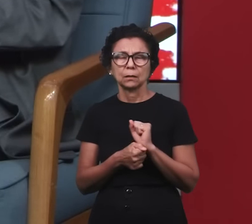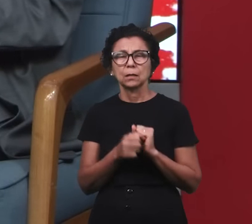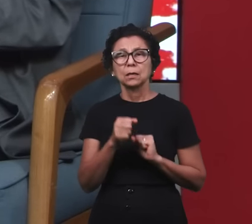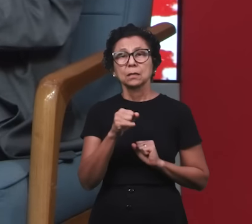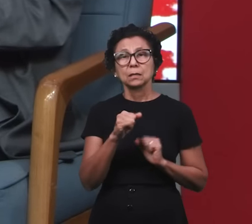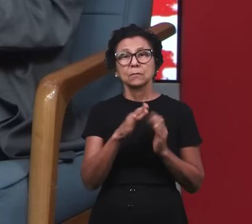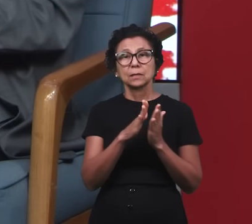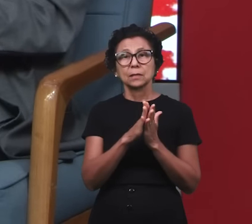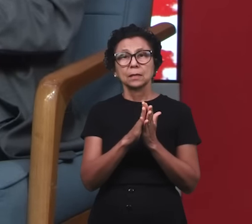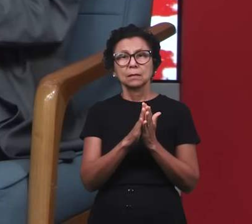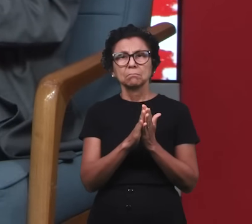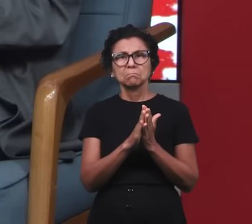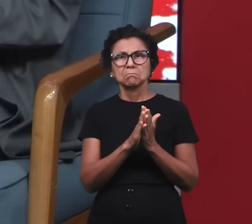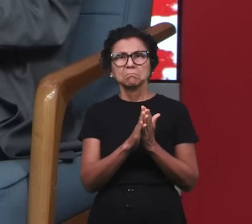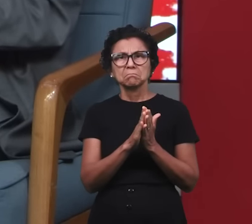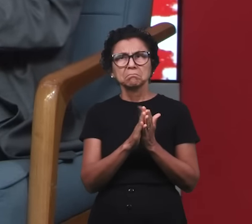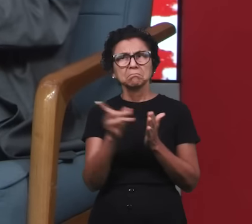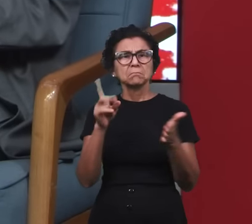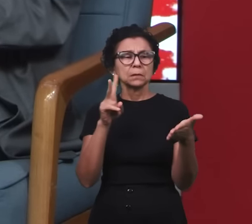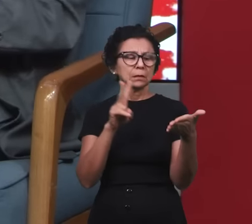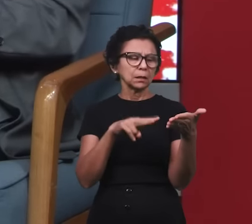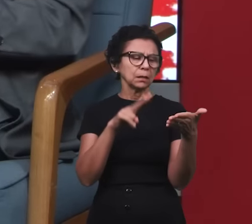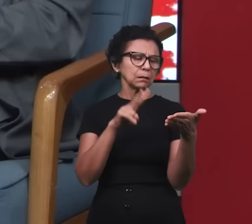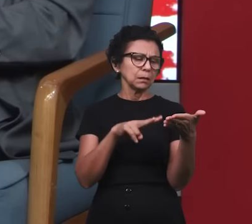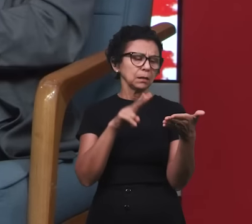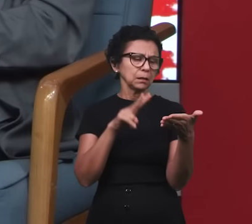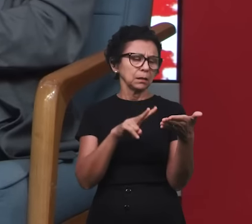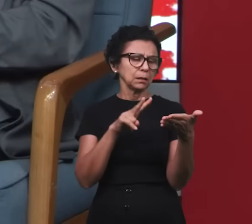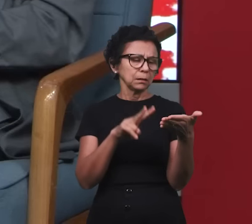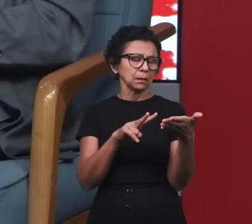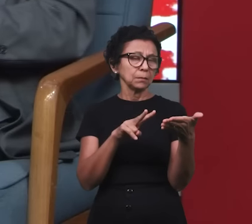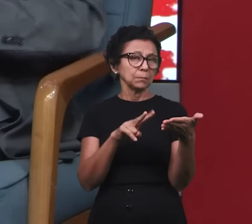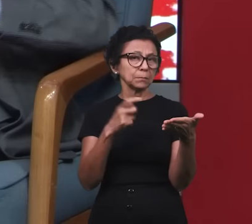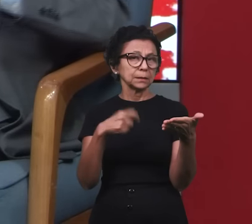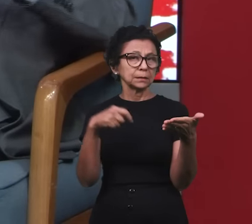letra, você alcança pela revelação do Espírito Santo.